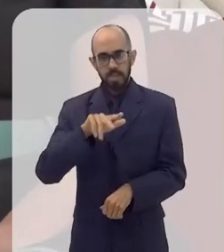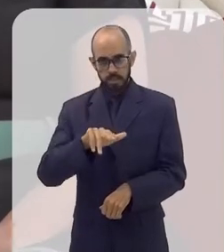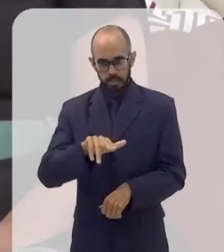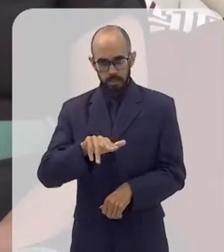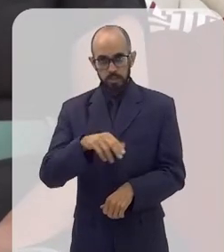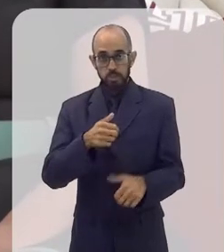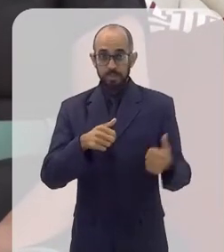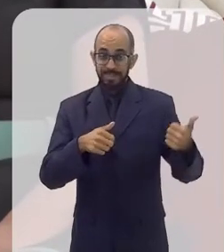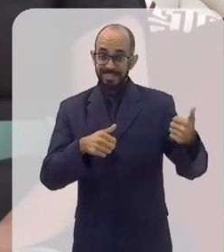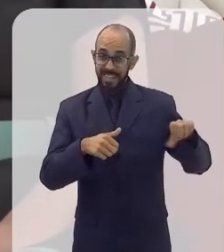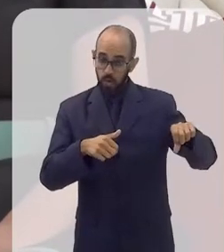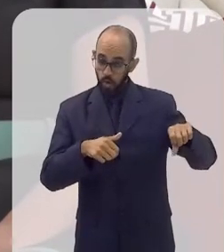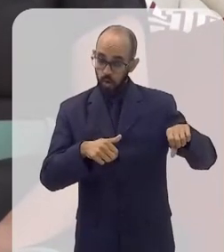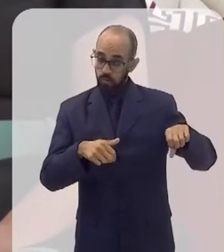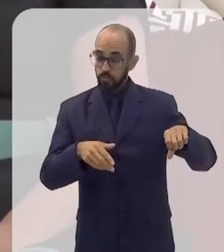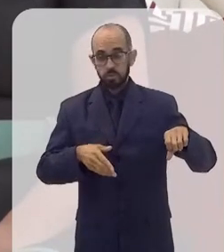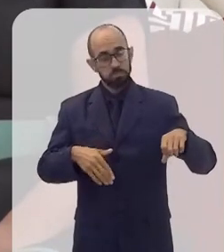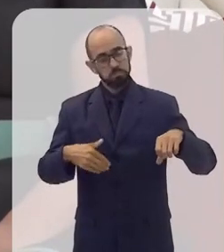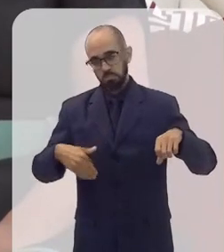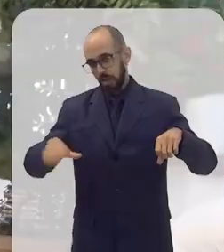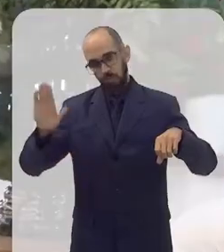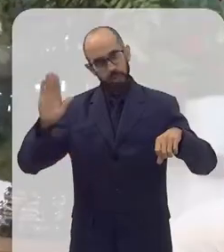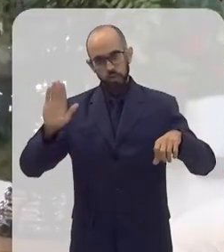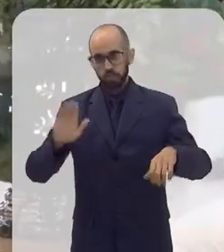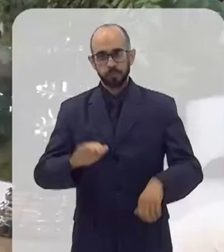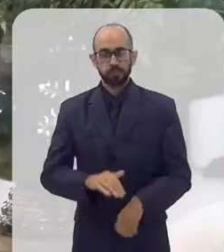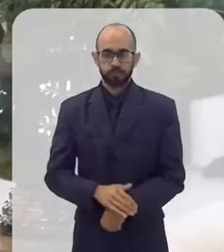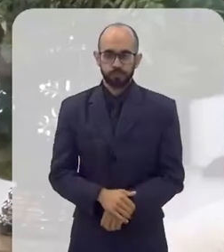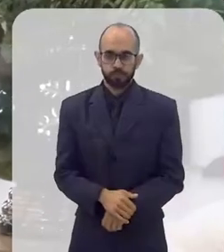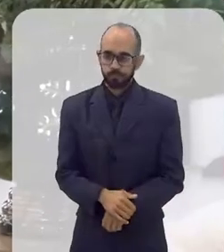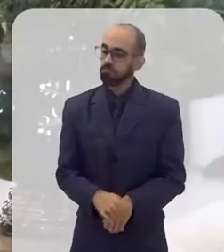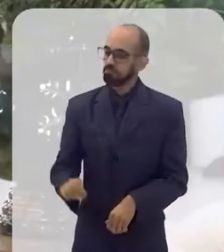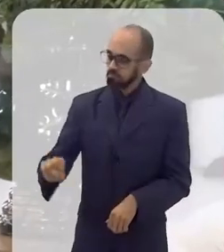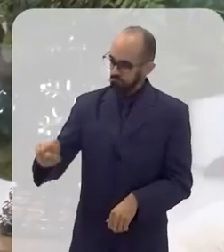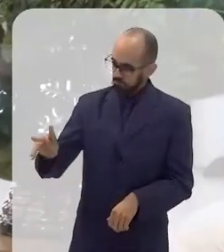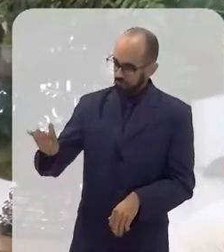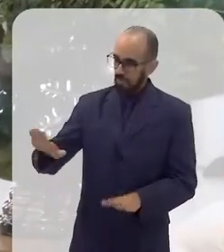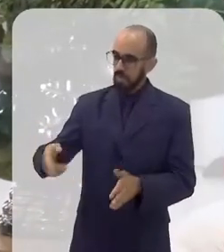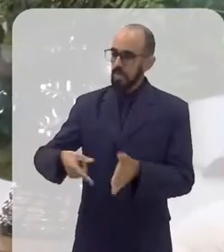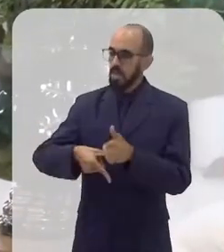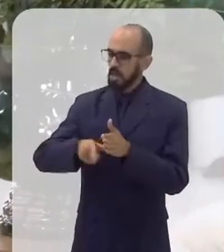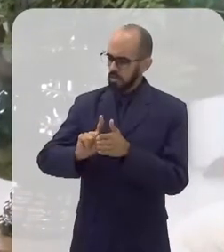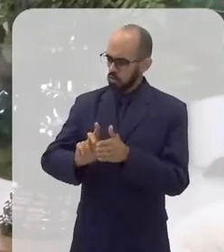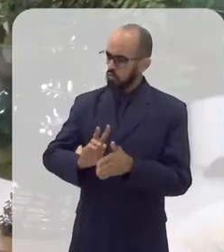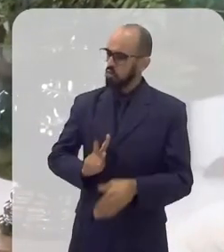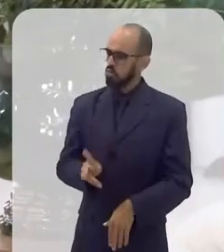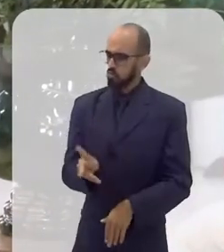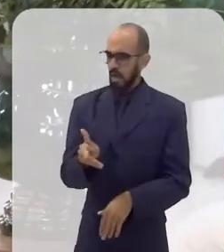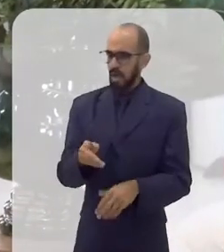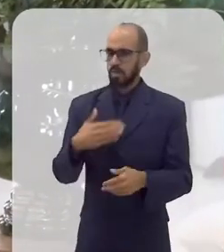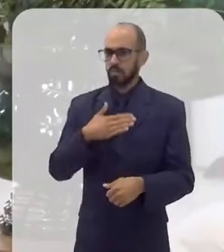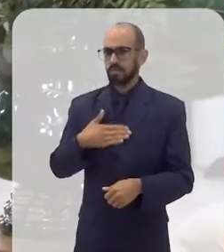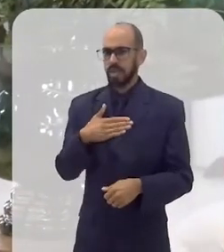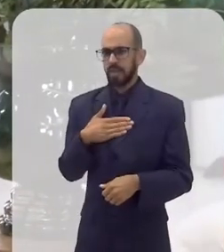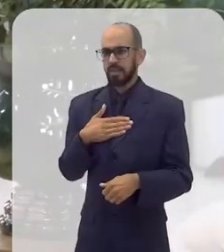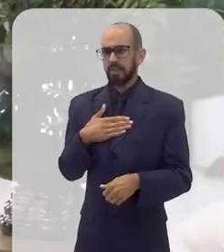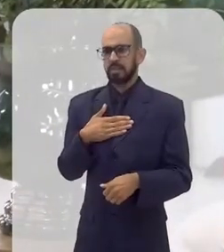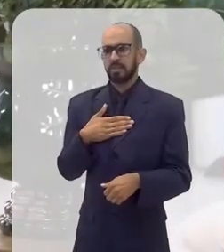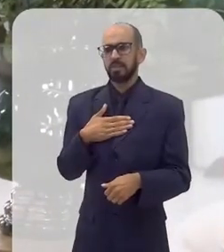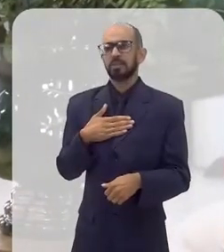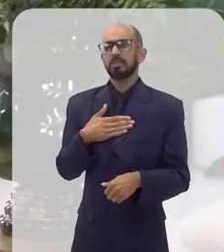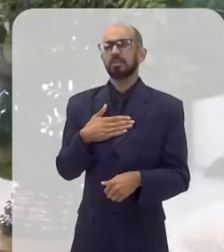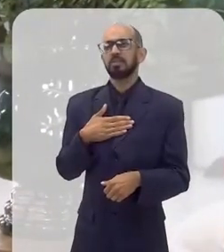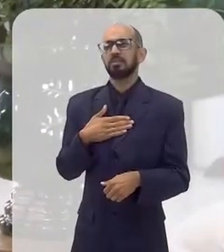E as irmãs de 19 anos em diante. Certo. Antes de continuar, eu gostaria de...